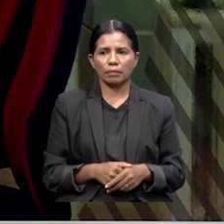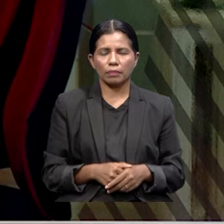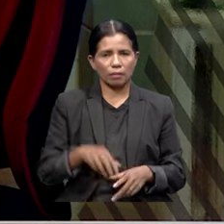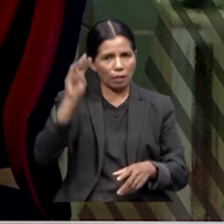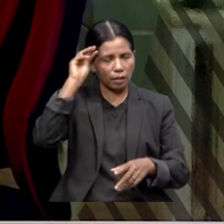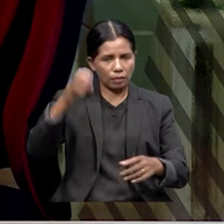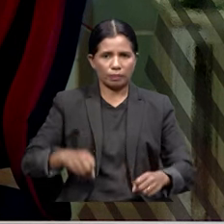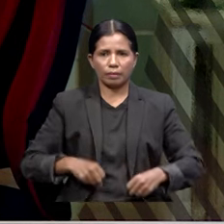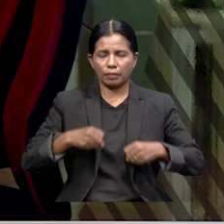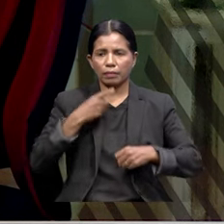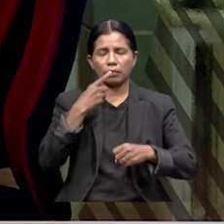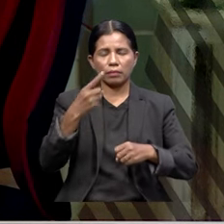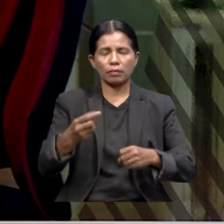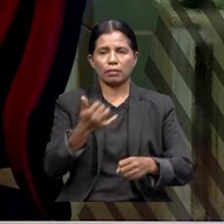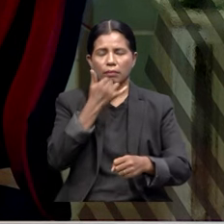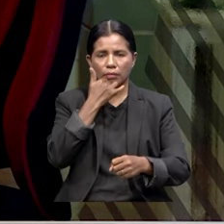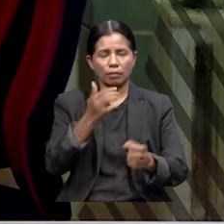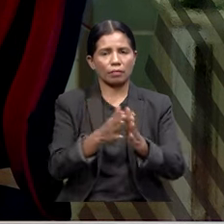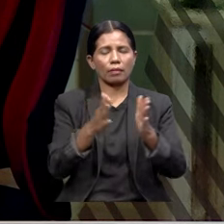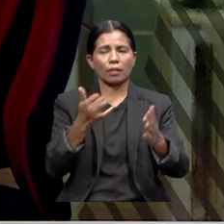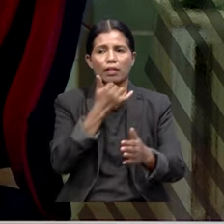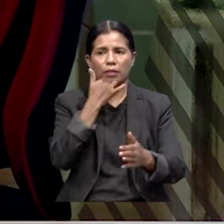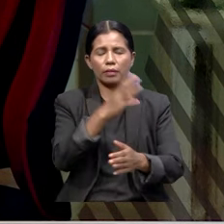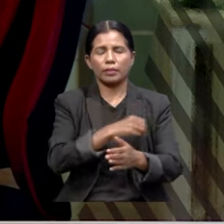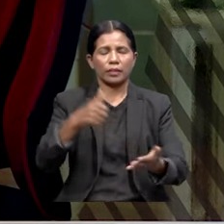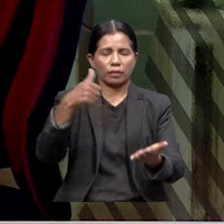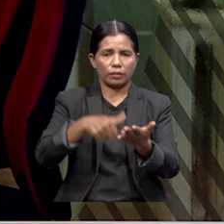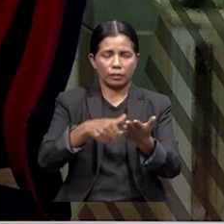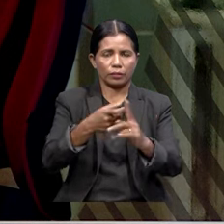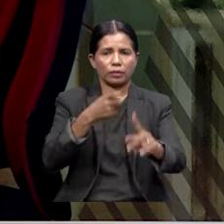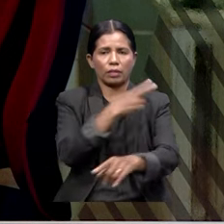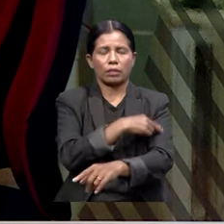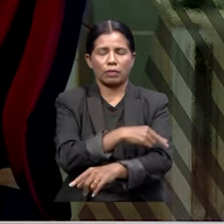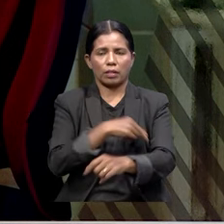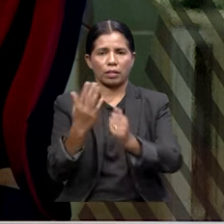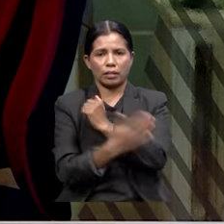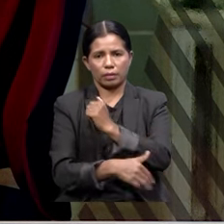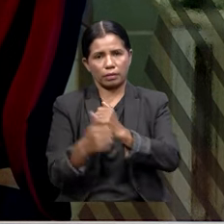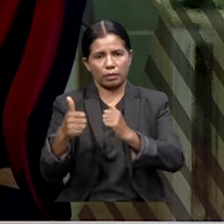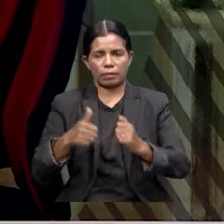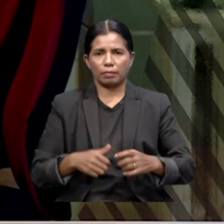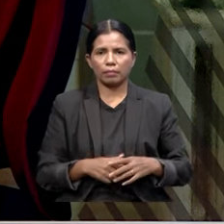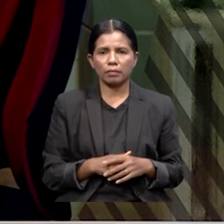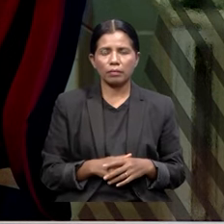Ministra Seguridad ia irregularidade balun ia envoi sira hus hospital relior.